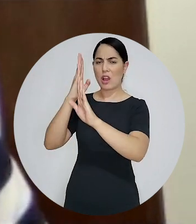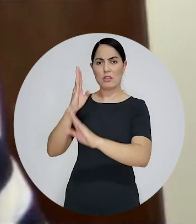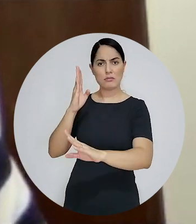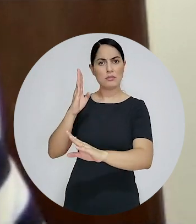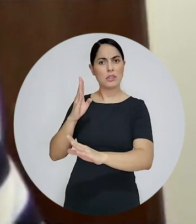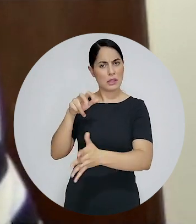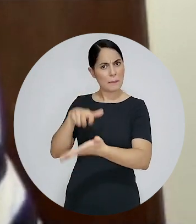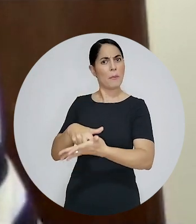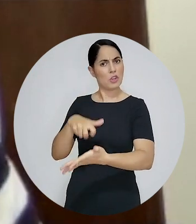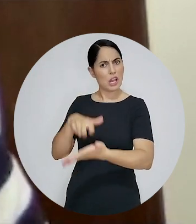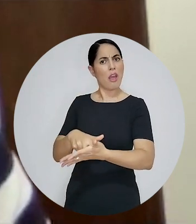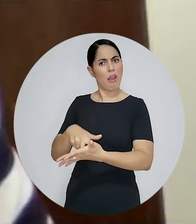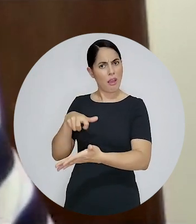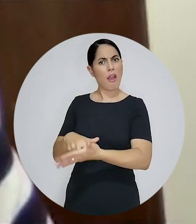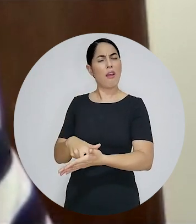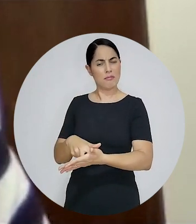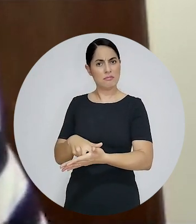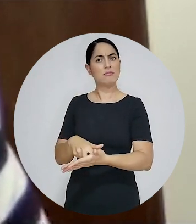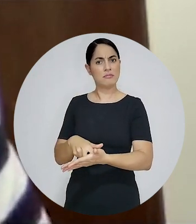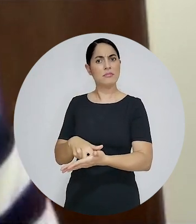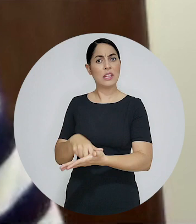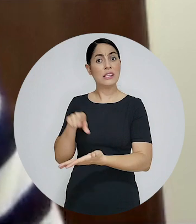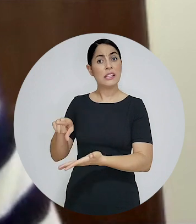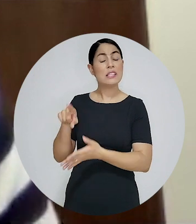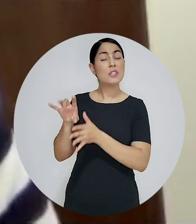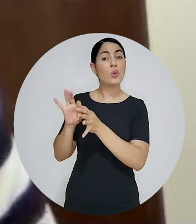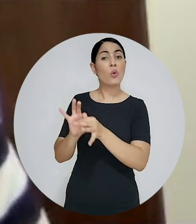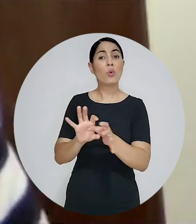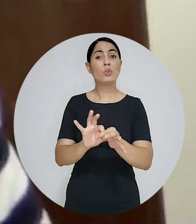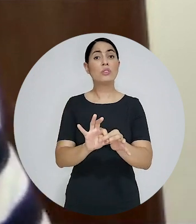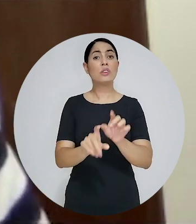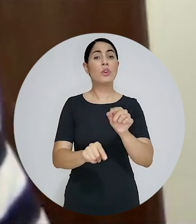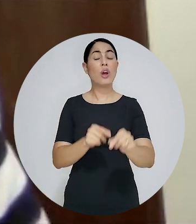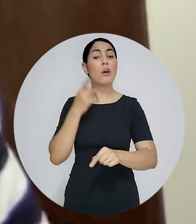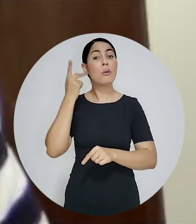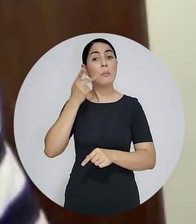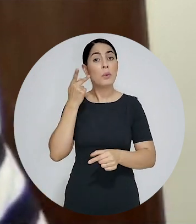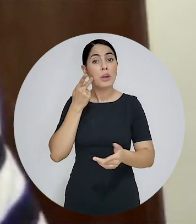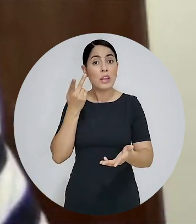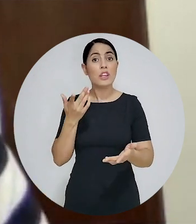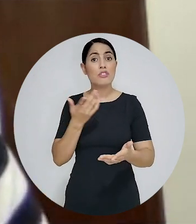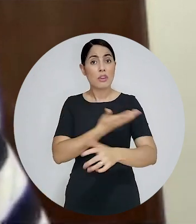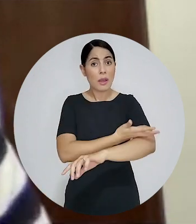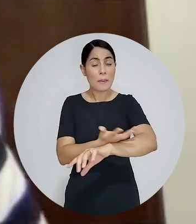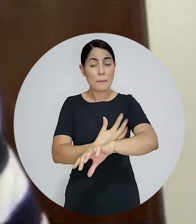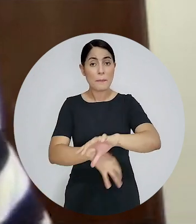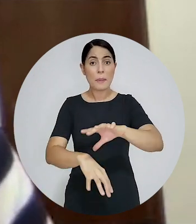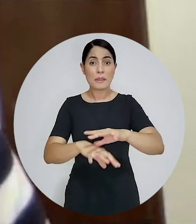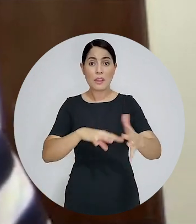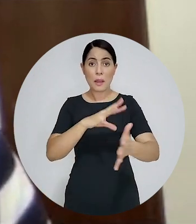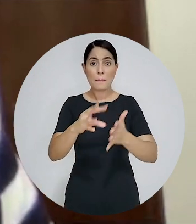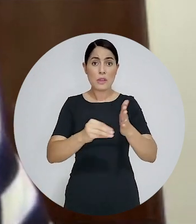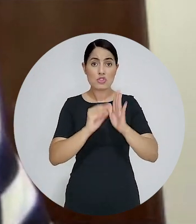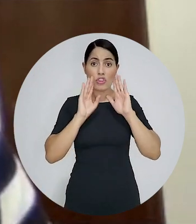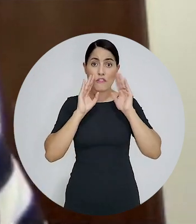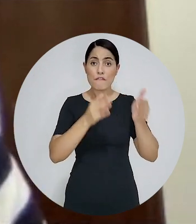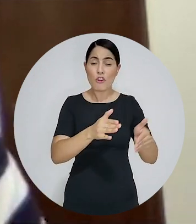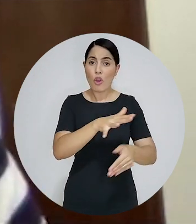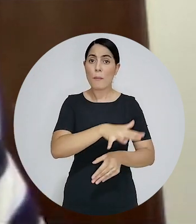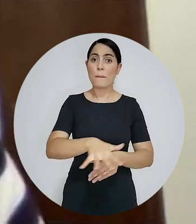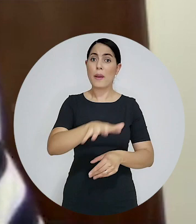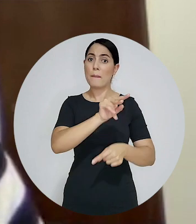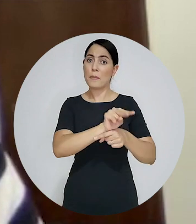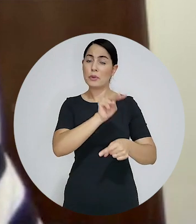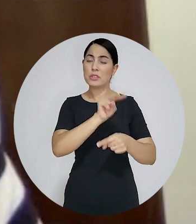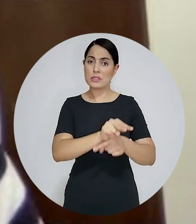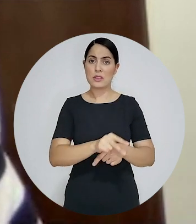de forma justa e desenvolver uma política ambiental voltada para a Amazônia, assim